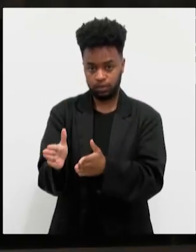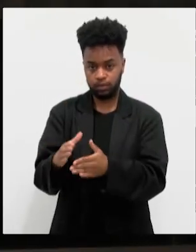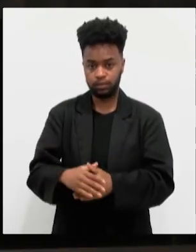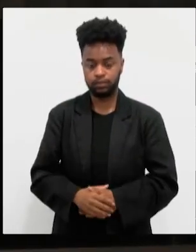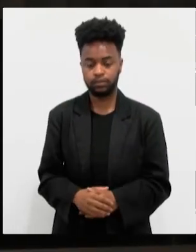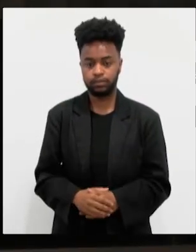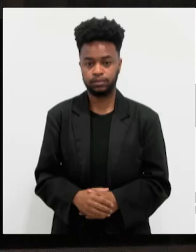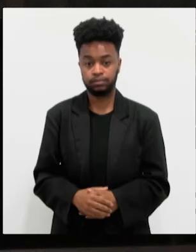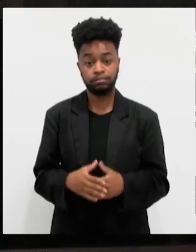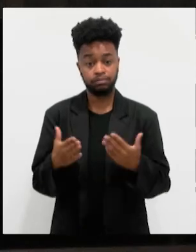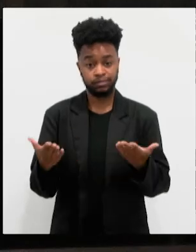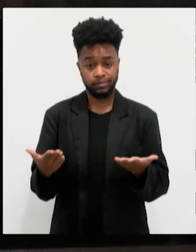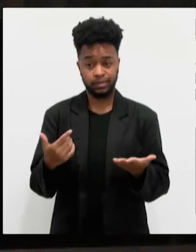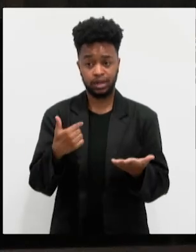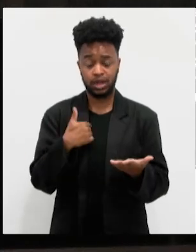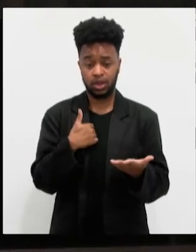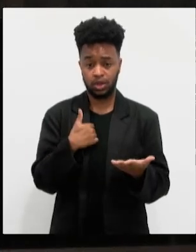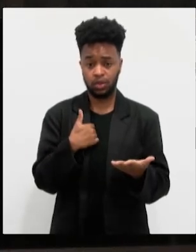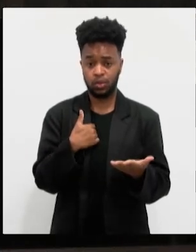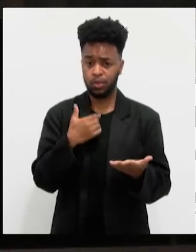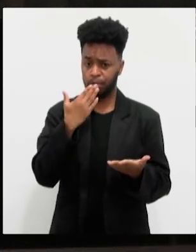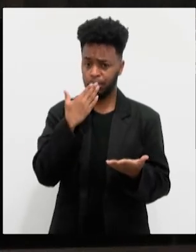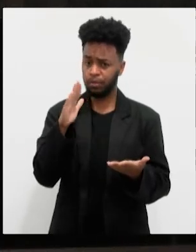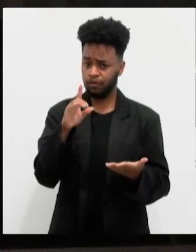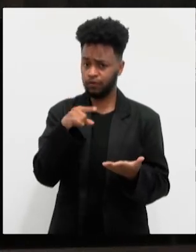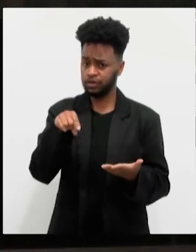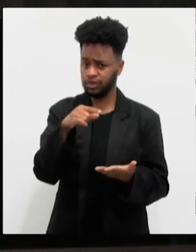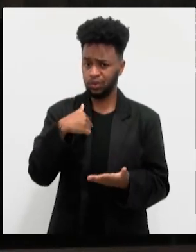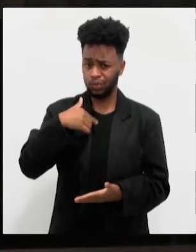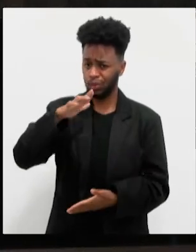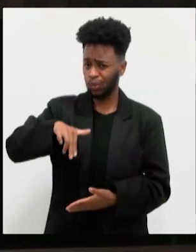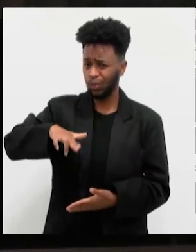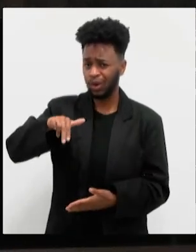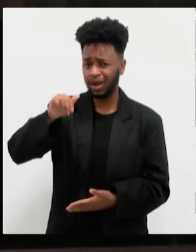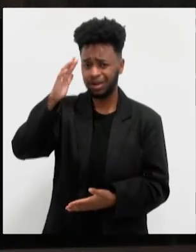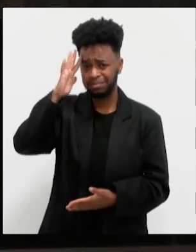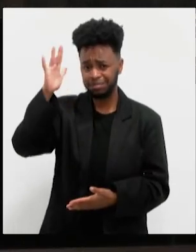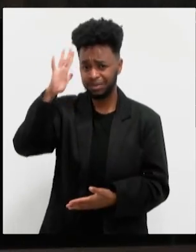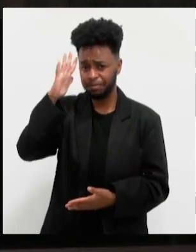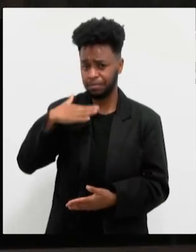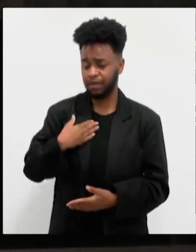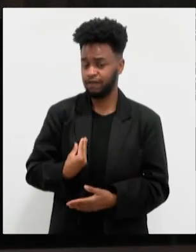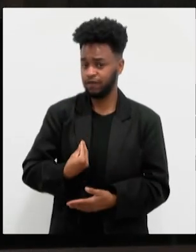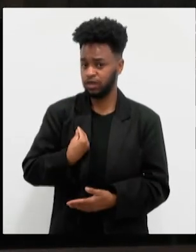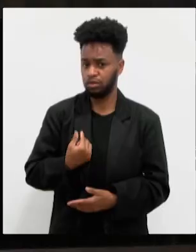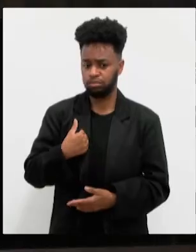Eu juro a vocês que eu jamais imaginaria na minha vida que eu veria isso